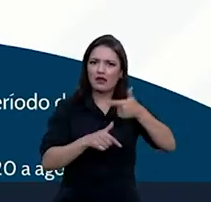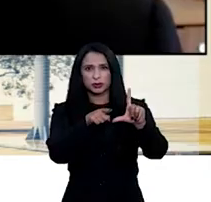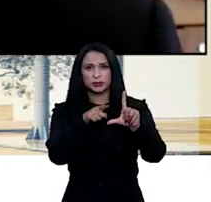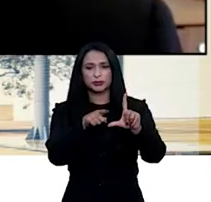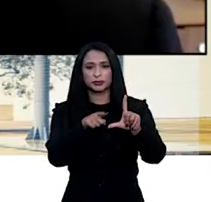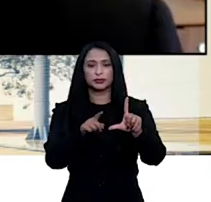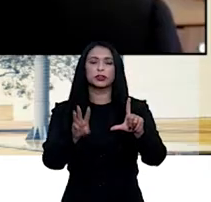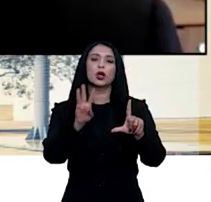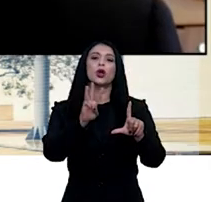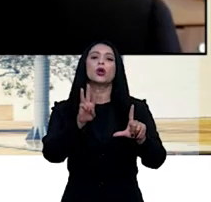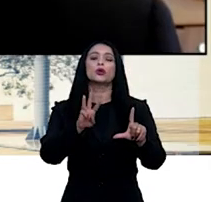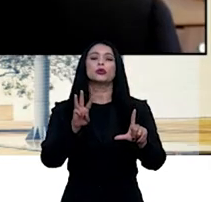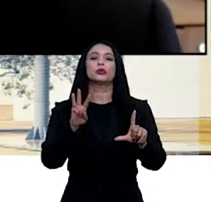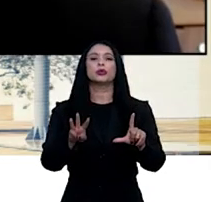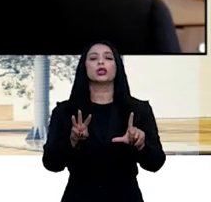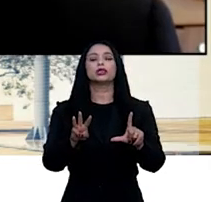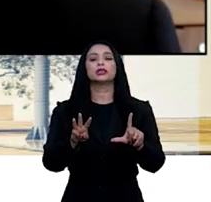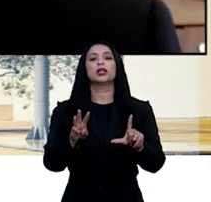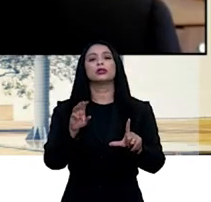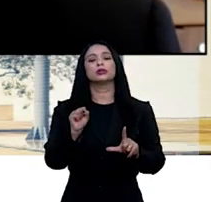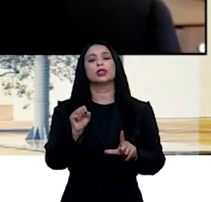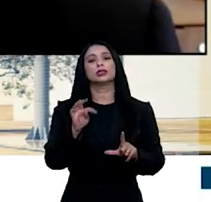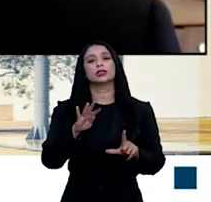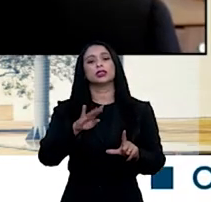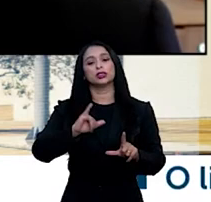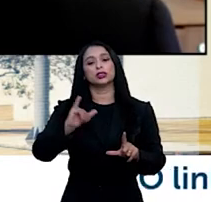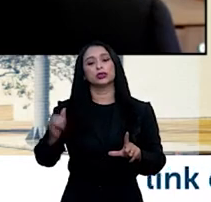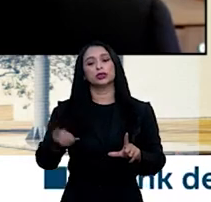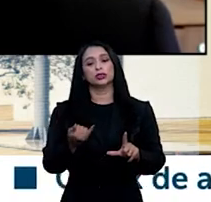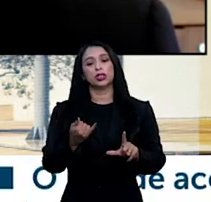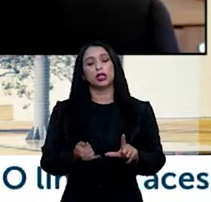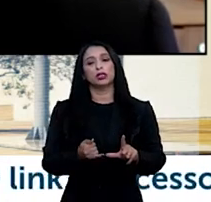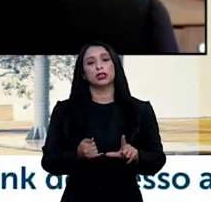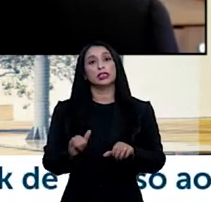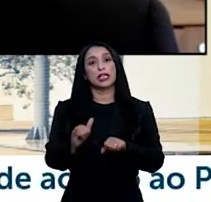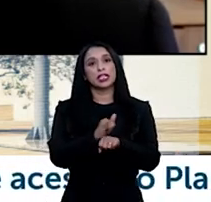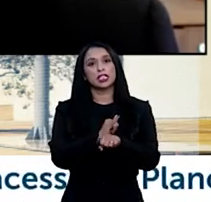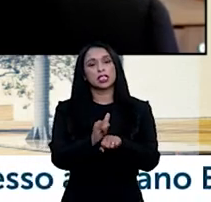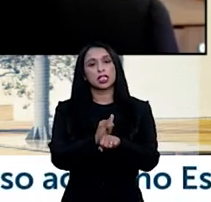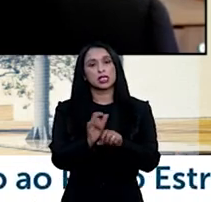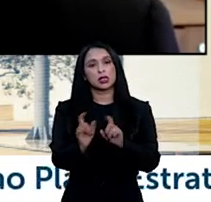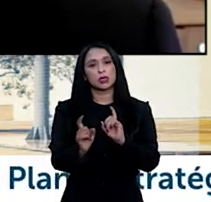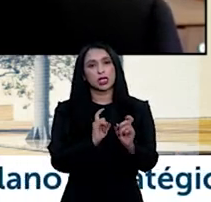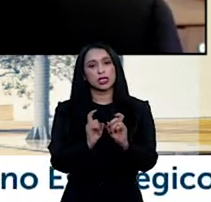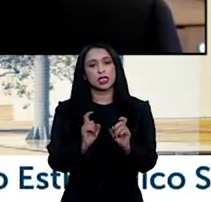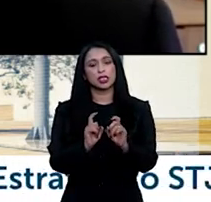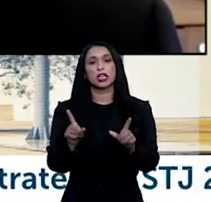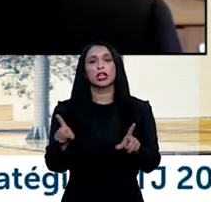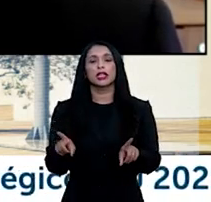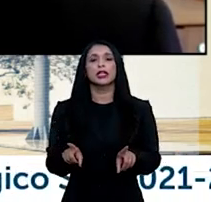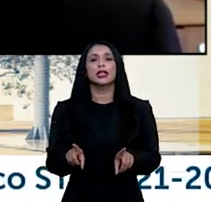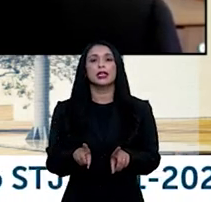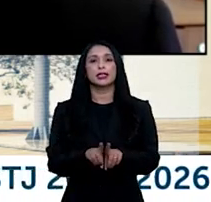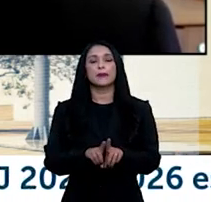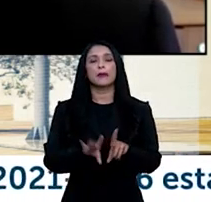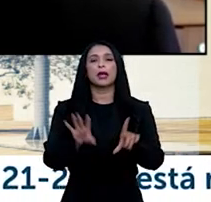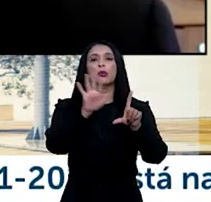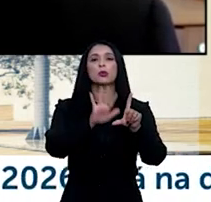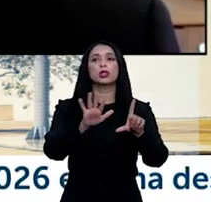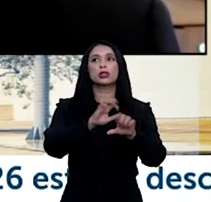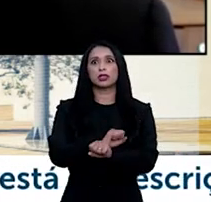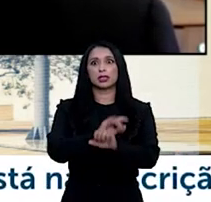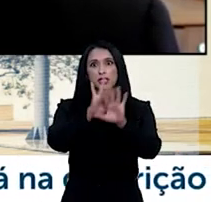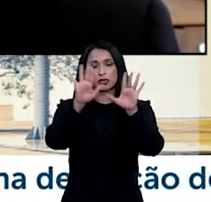justiça o passado gente pertence a história O futuro pertence a estratégia o futuro não está